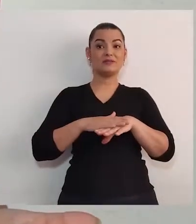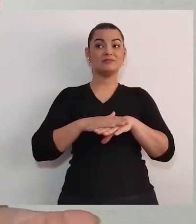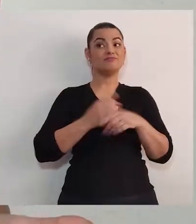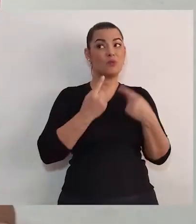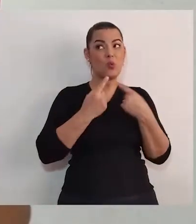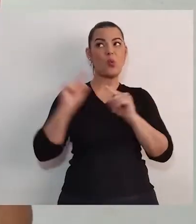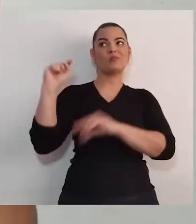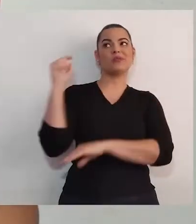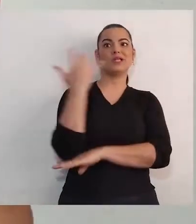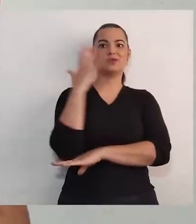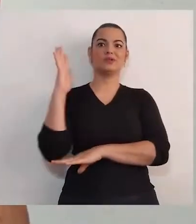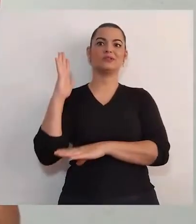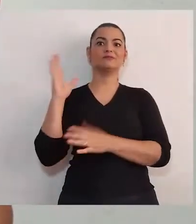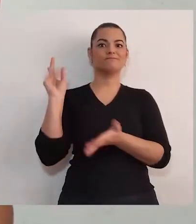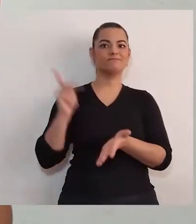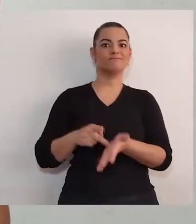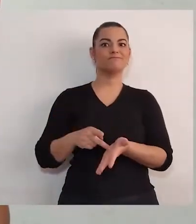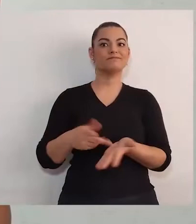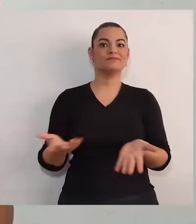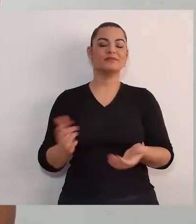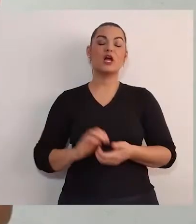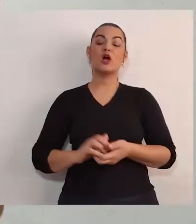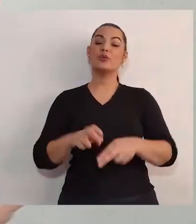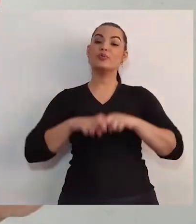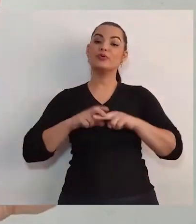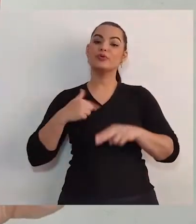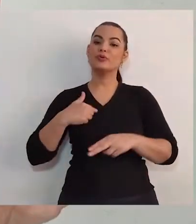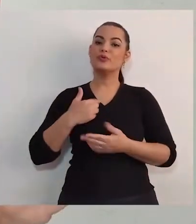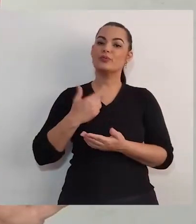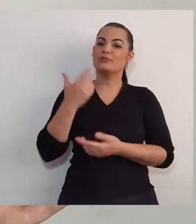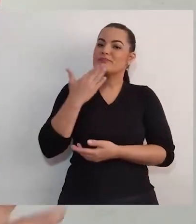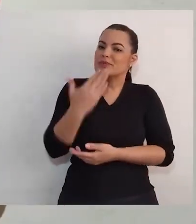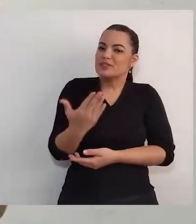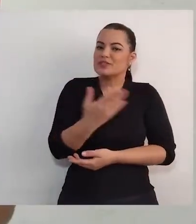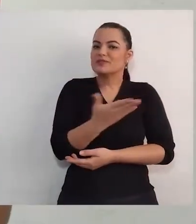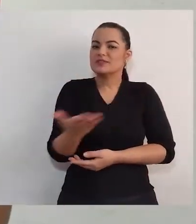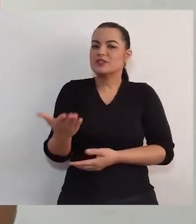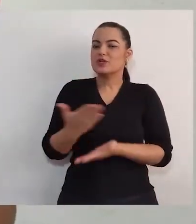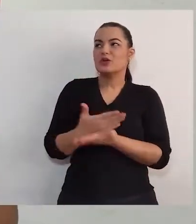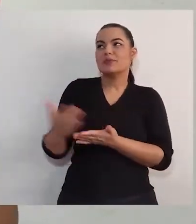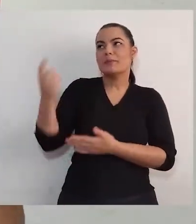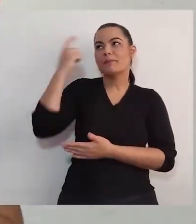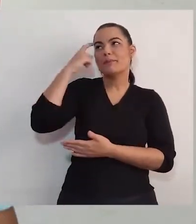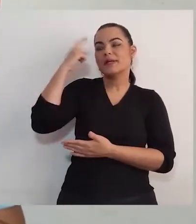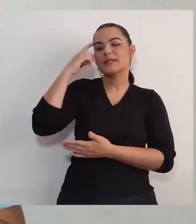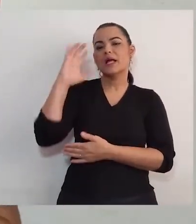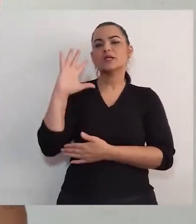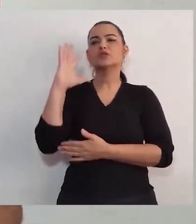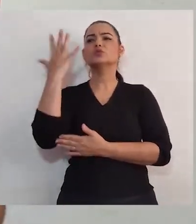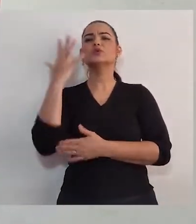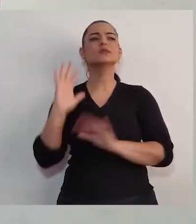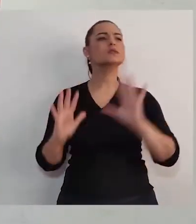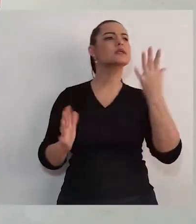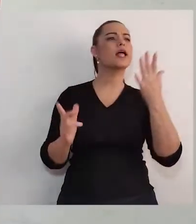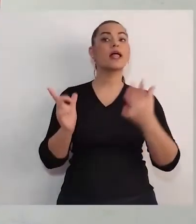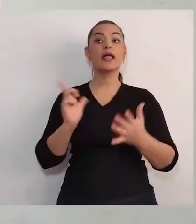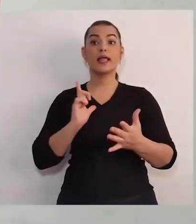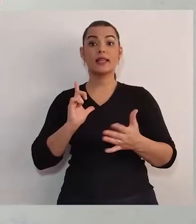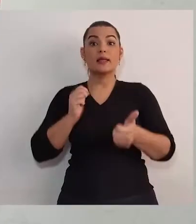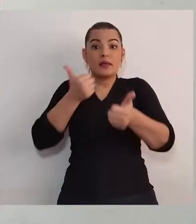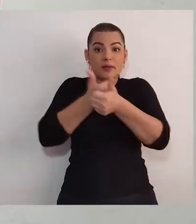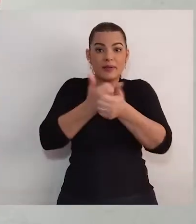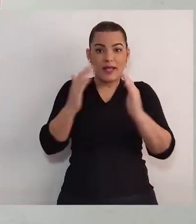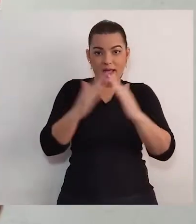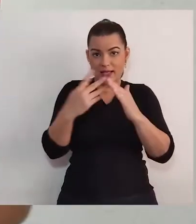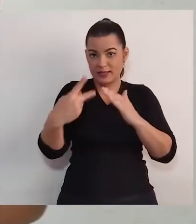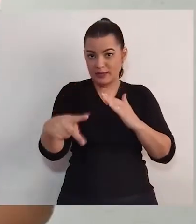viu? Por isso que eu pedi para vocês começarem a pensar em situações que estão presentes aí no seu